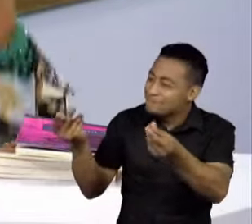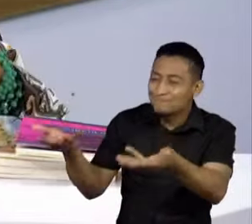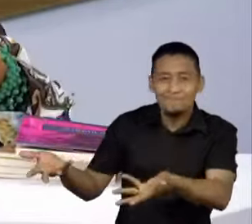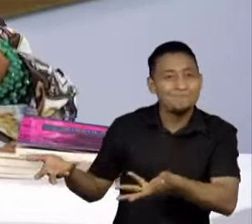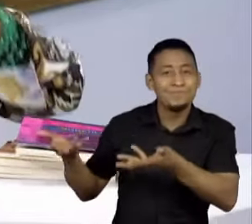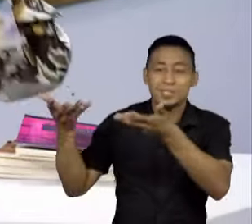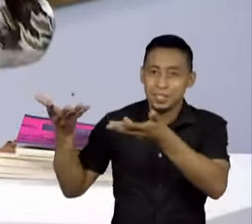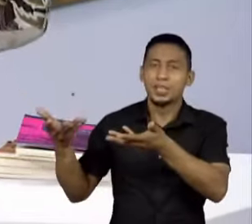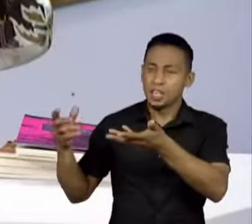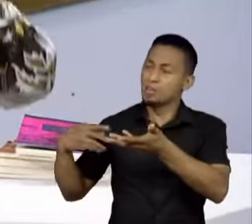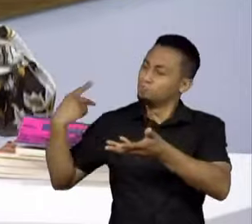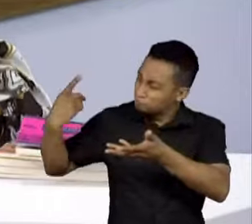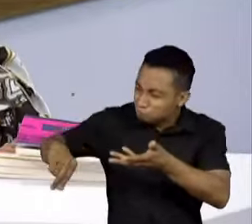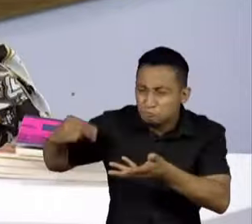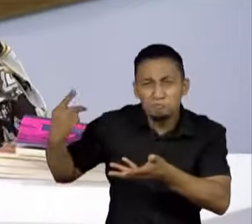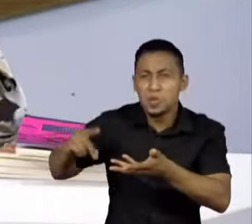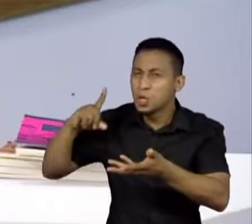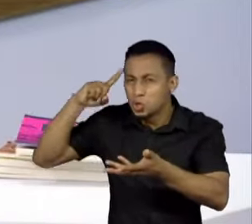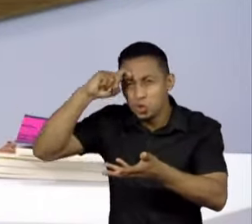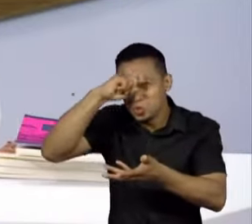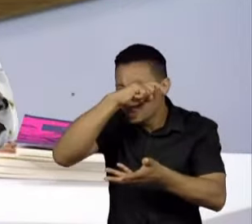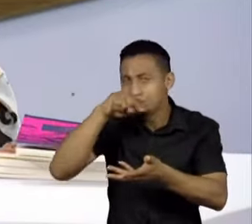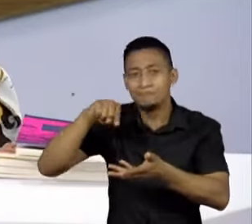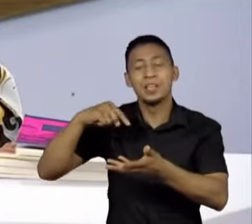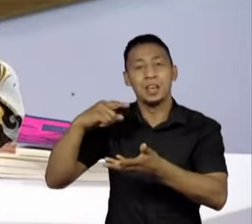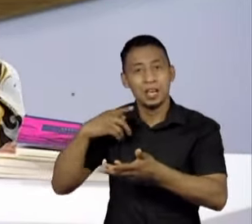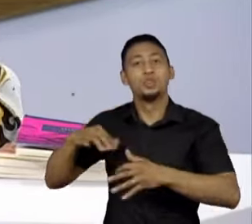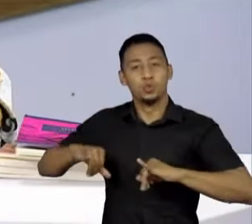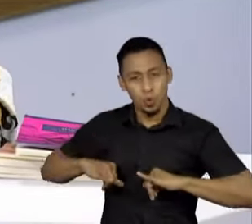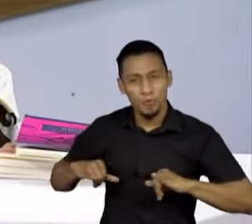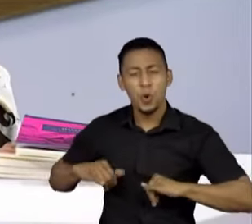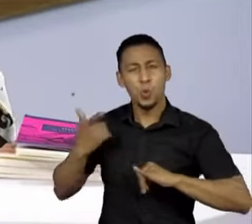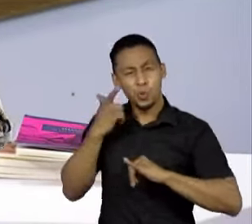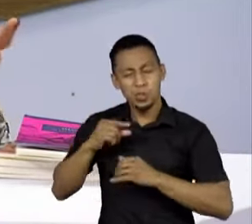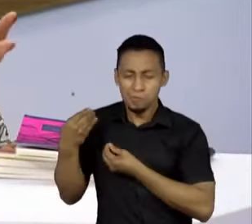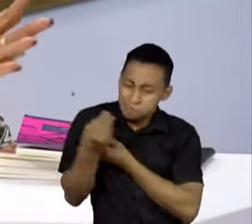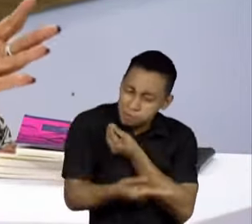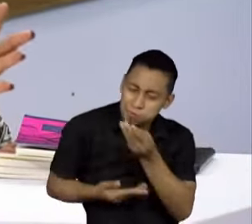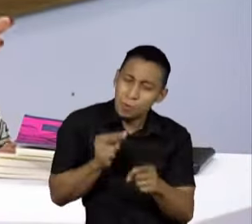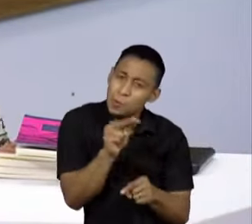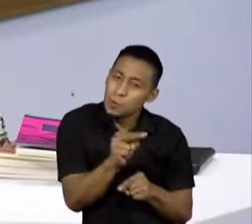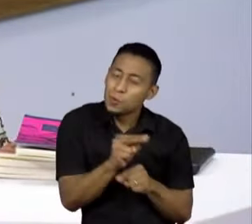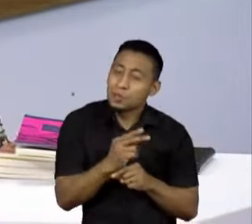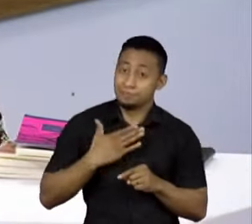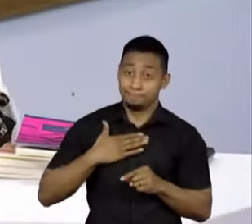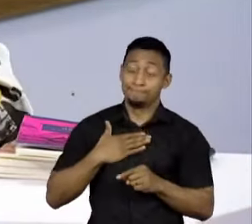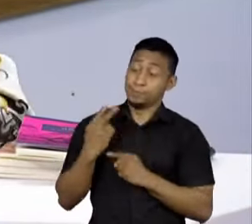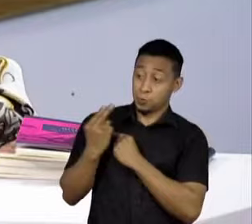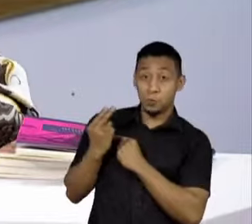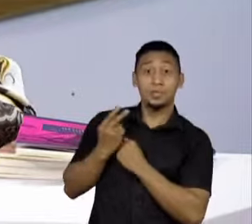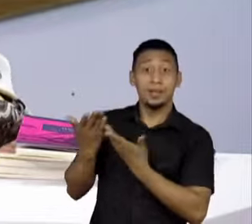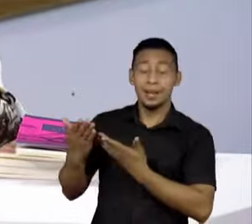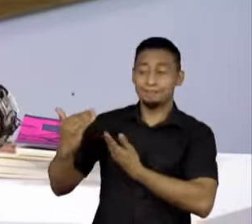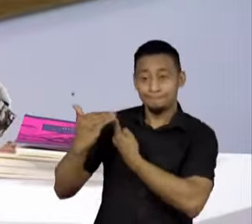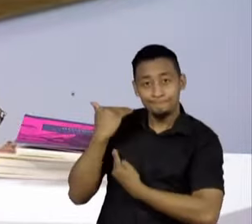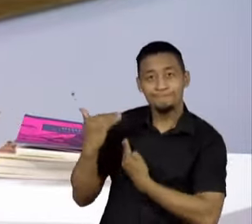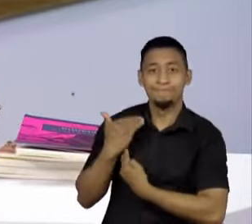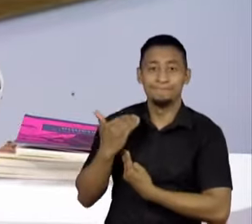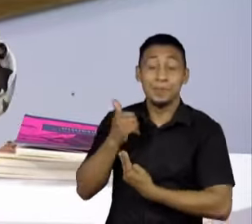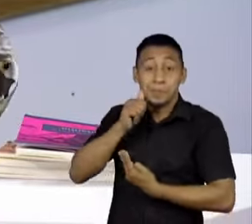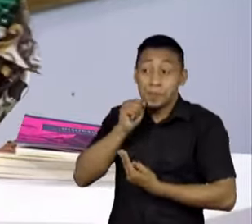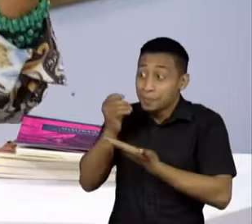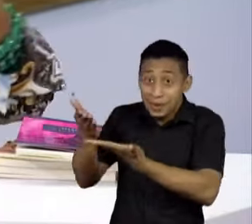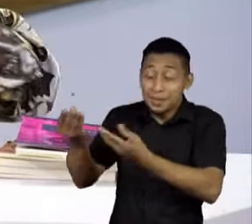do fogo tirava água, do pranto criava consolo. Foi de mãe esse